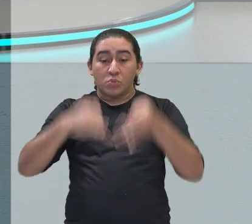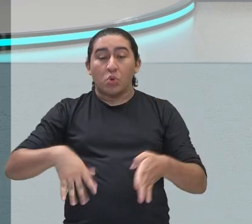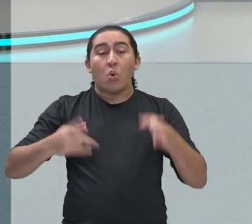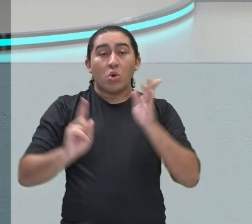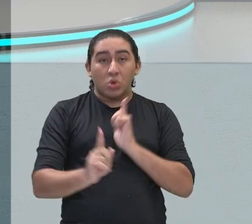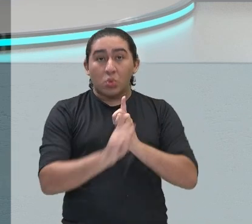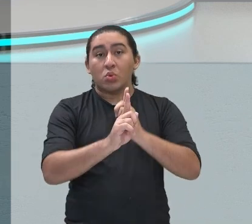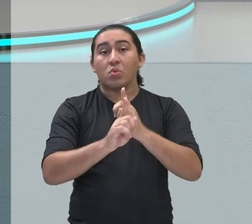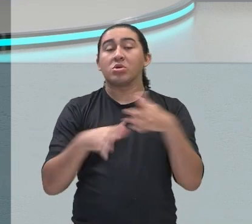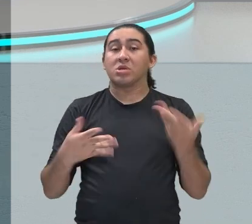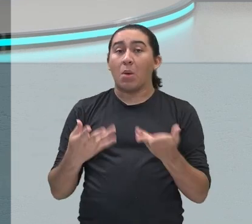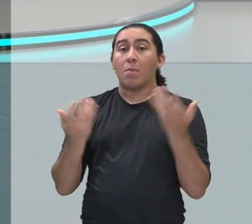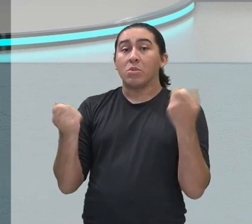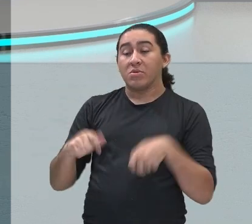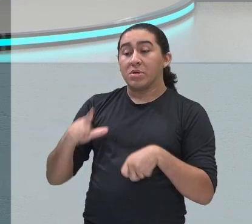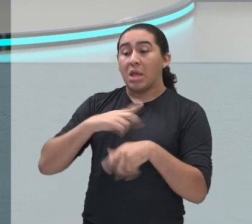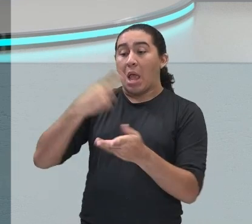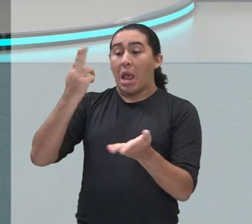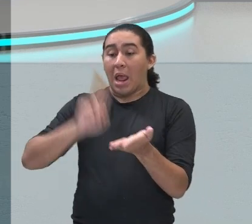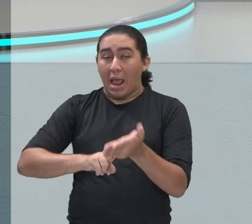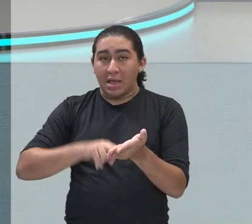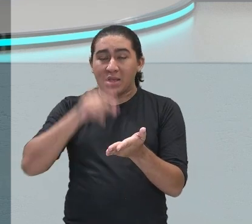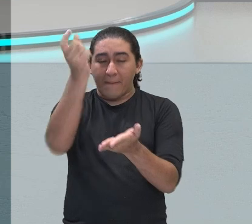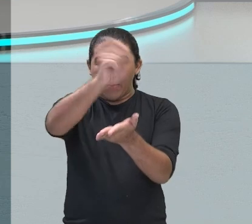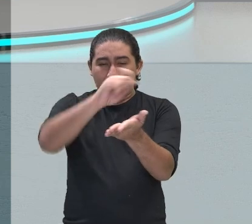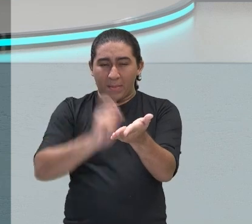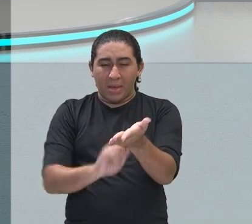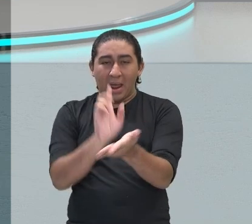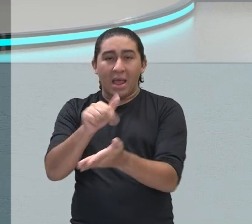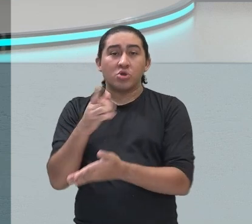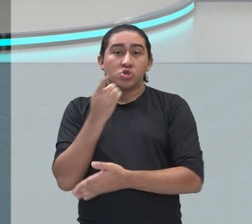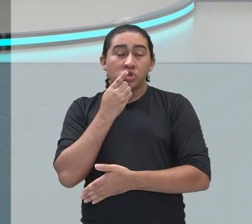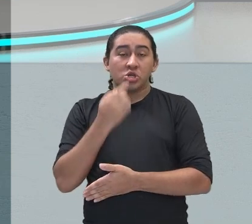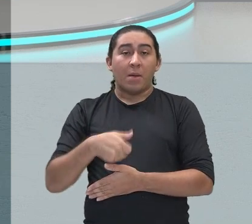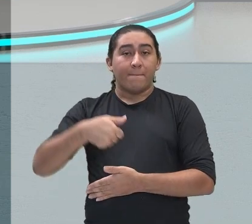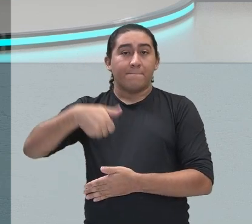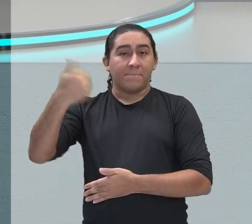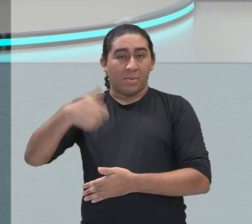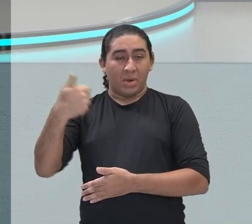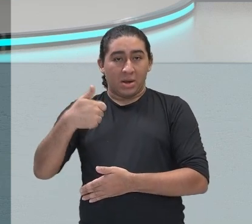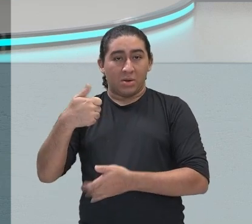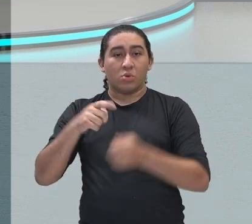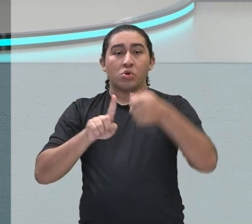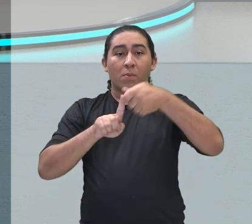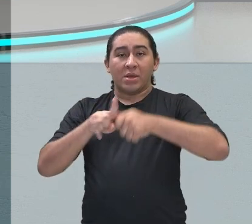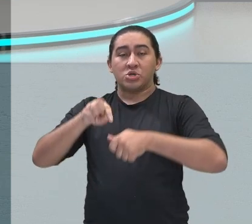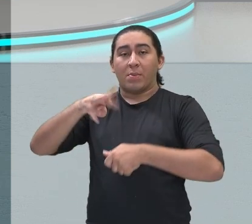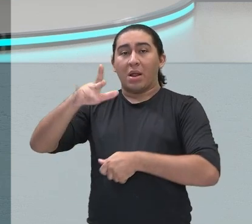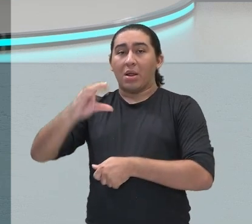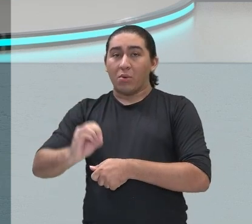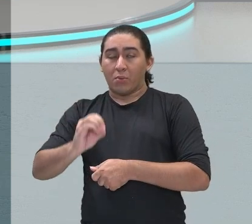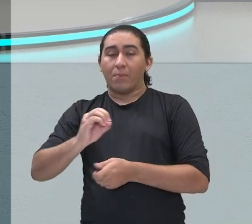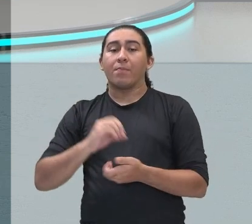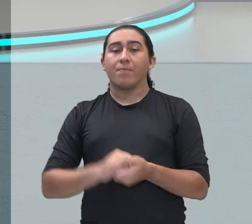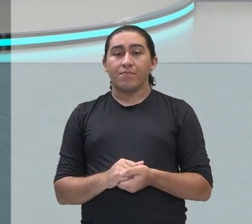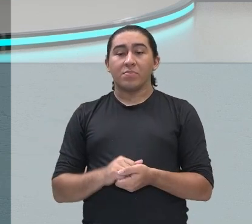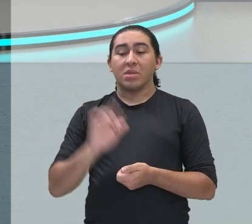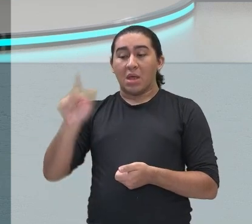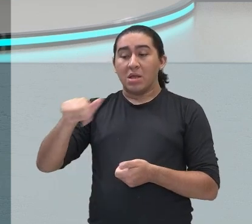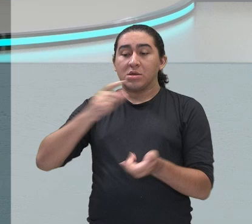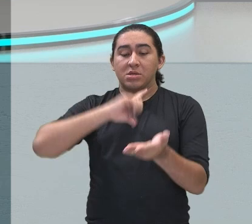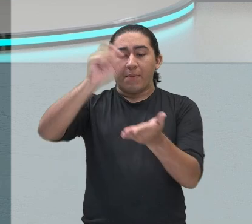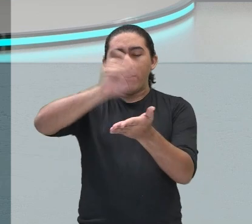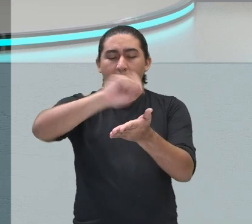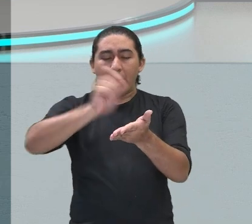através da Carta de Achamento do Brasil, datada de 1º de maio de 1500, ele colocou todos